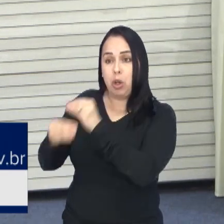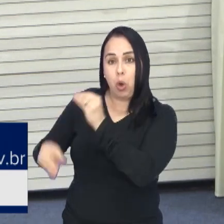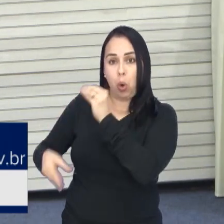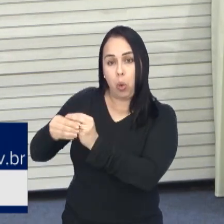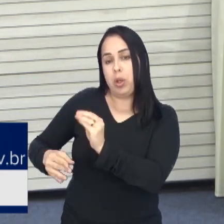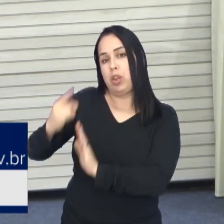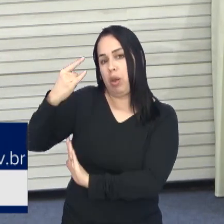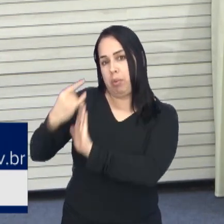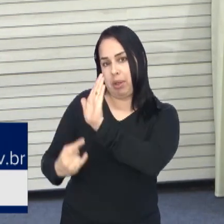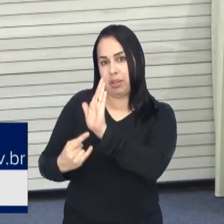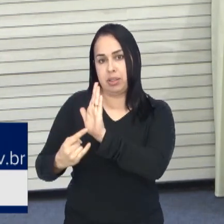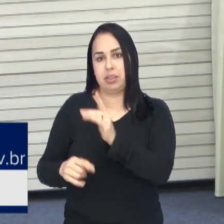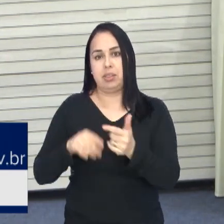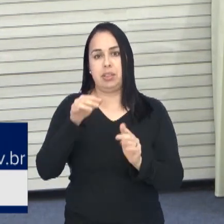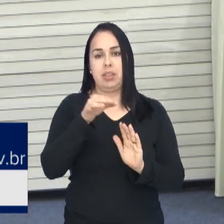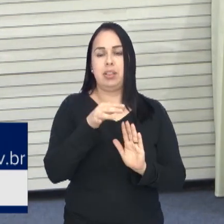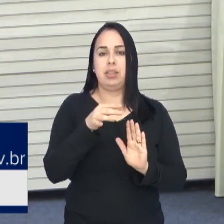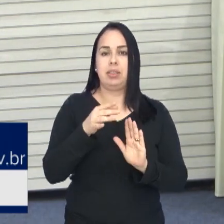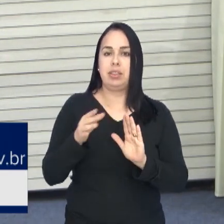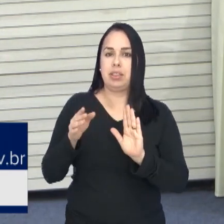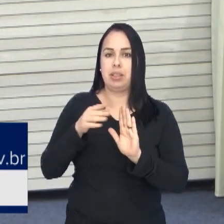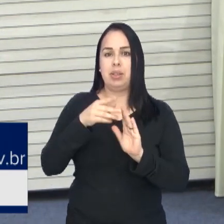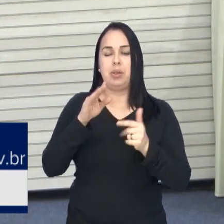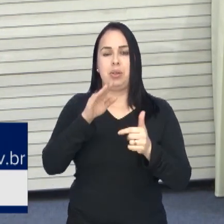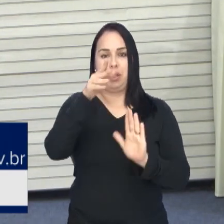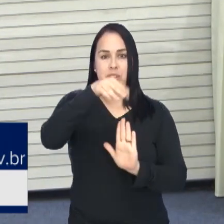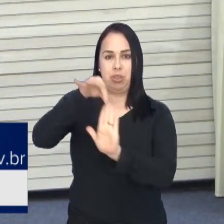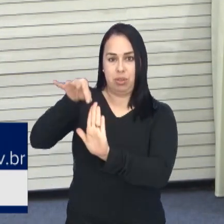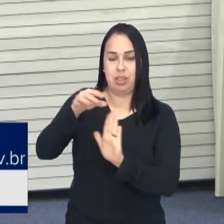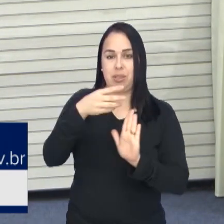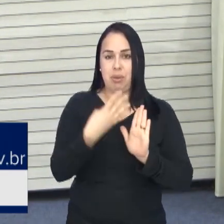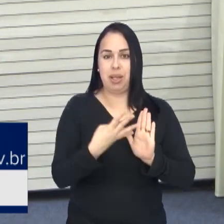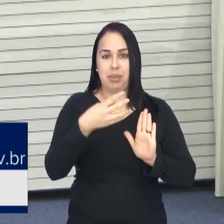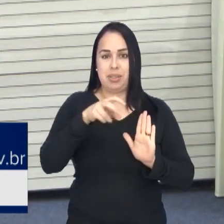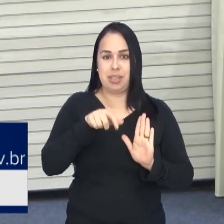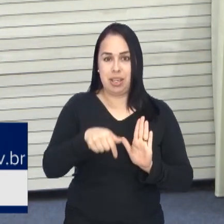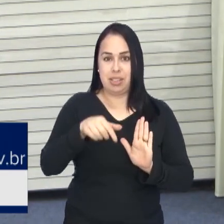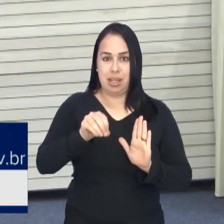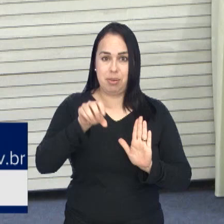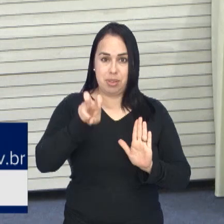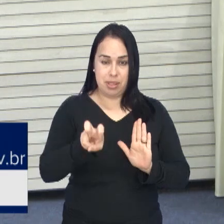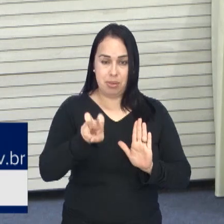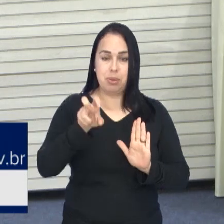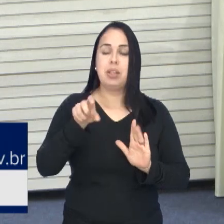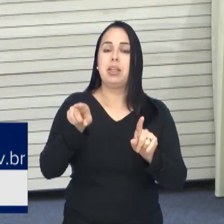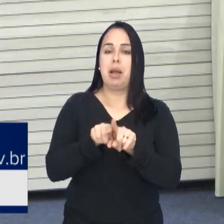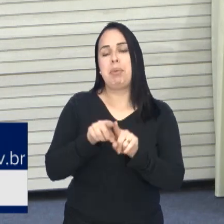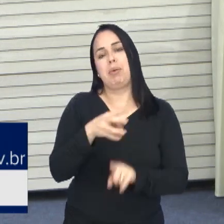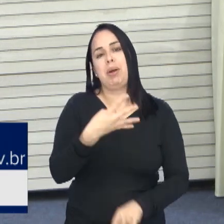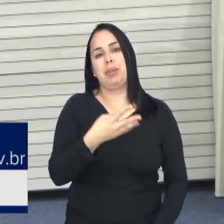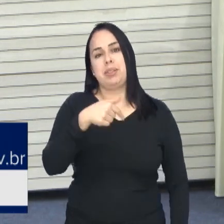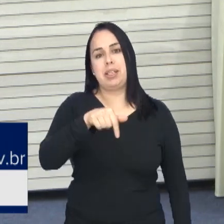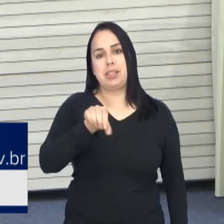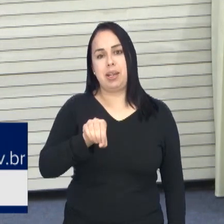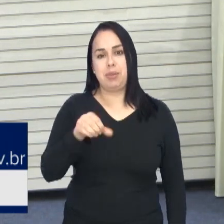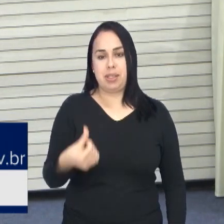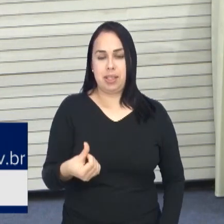documentos. Indicações 4705 e 4706.